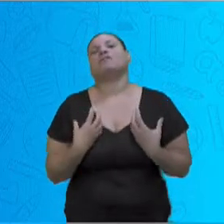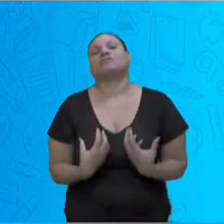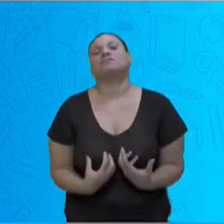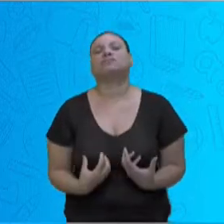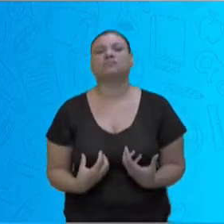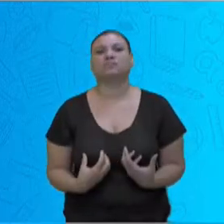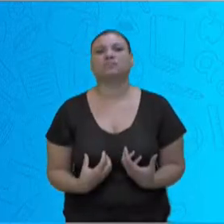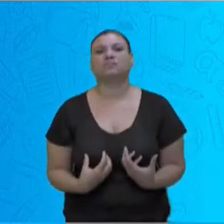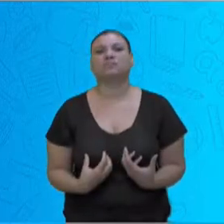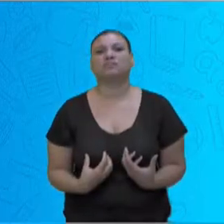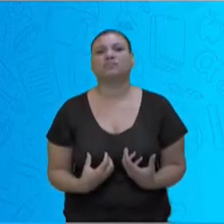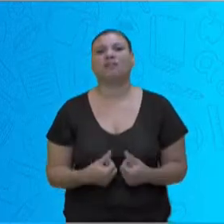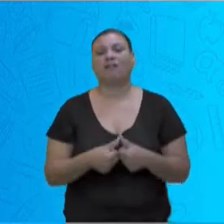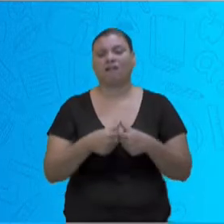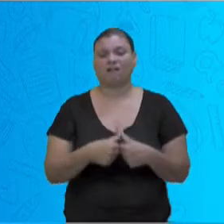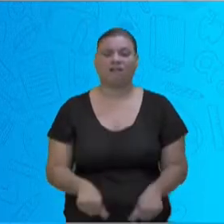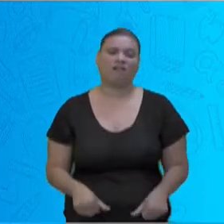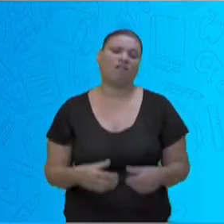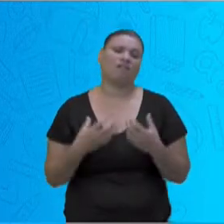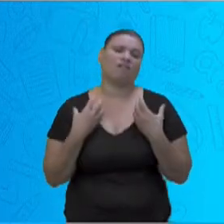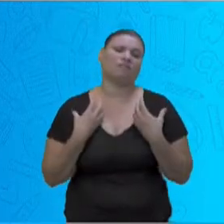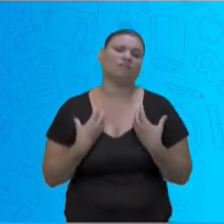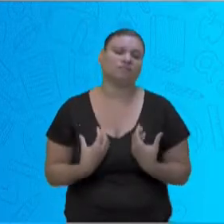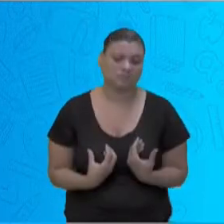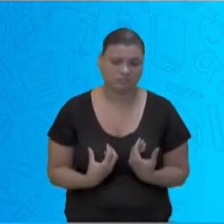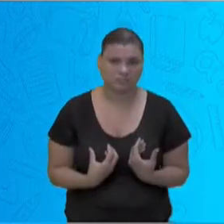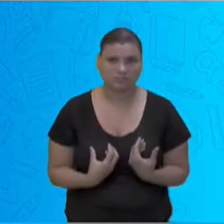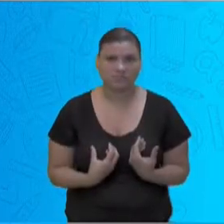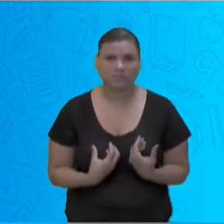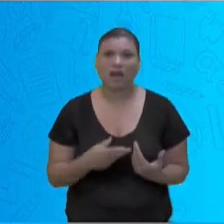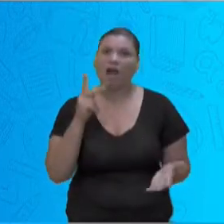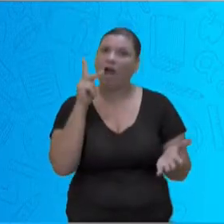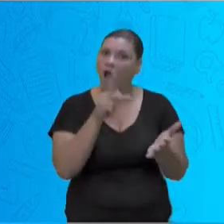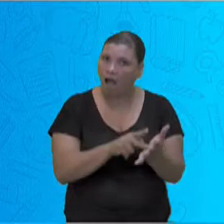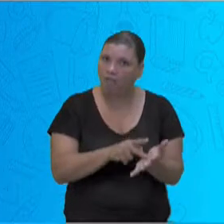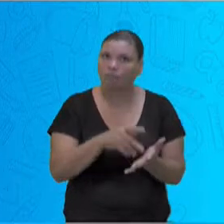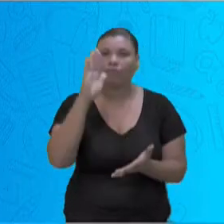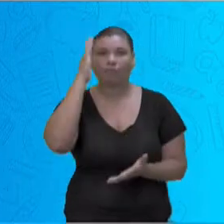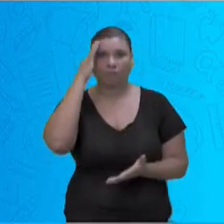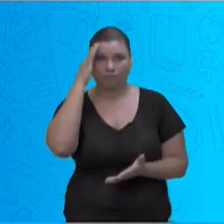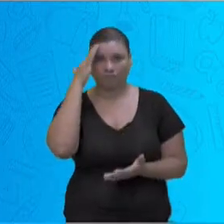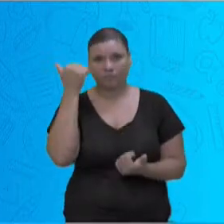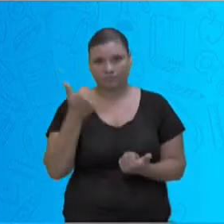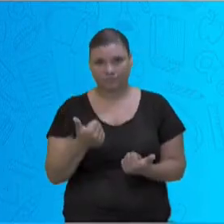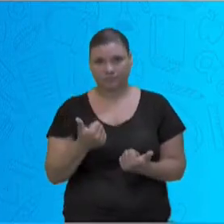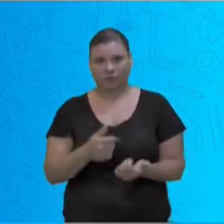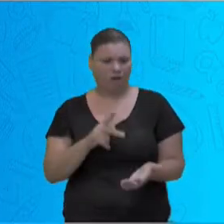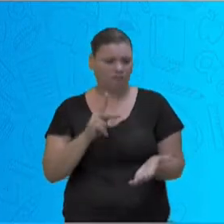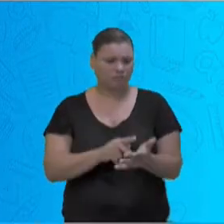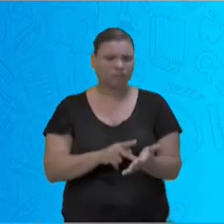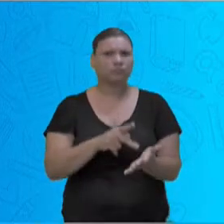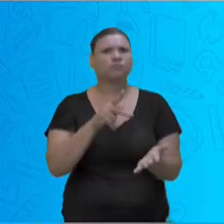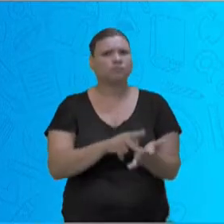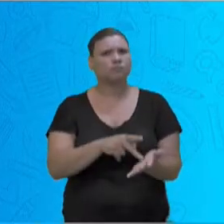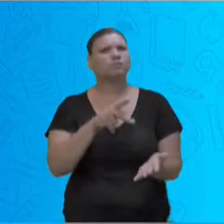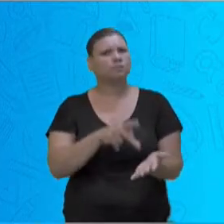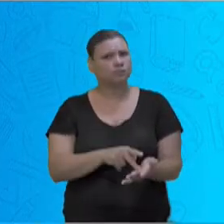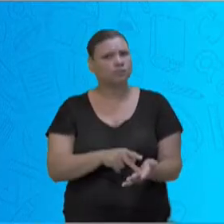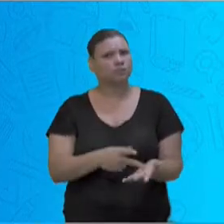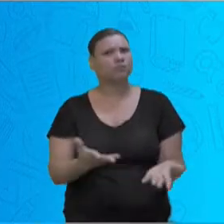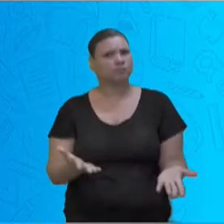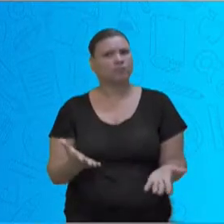tired. I am tired. Eu estou cansada. Então, o I am tired, o I